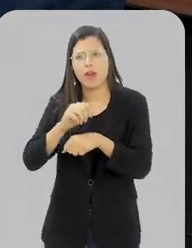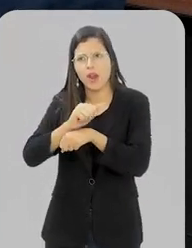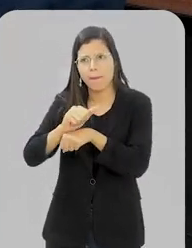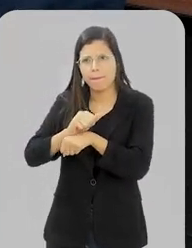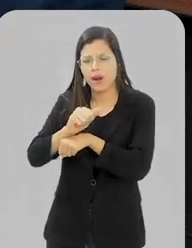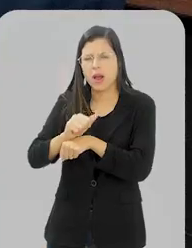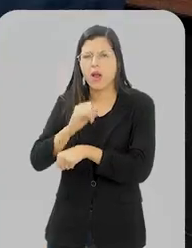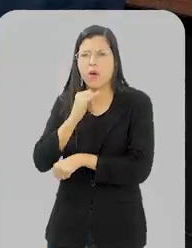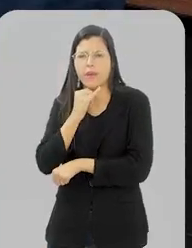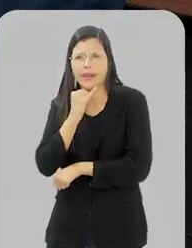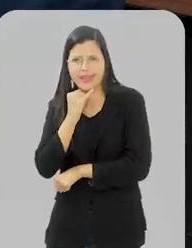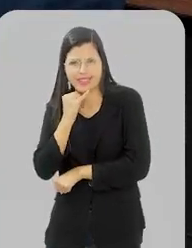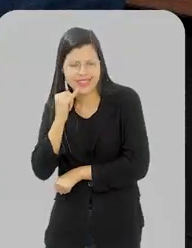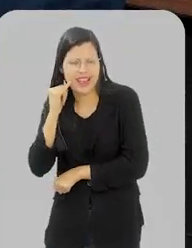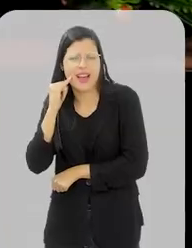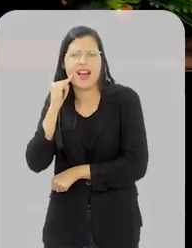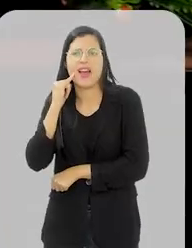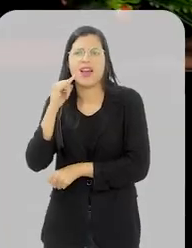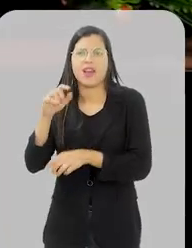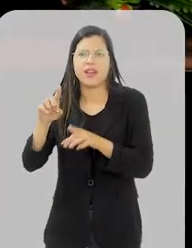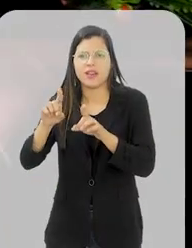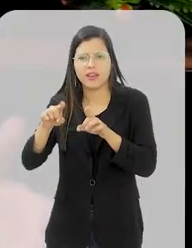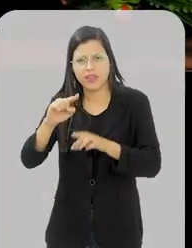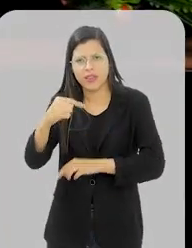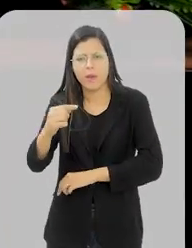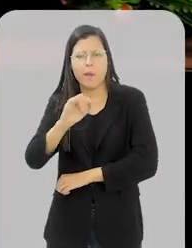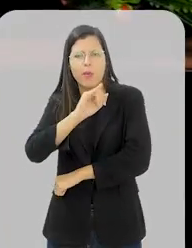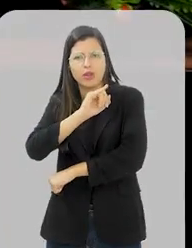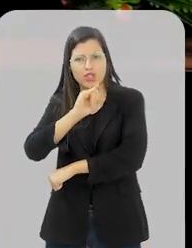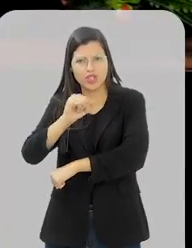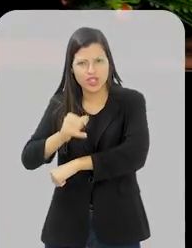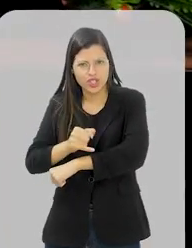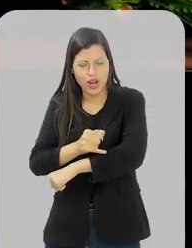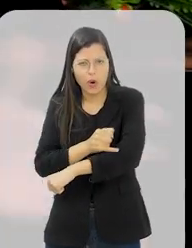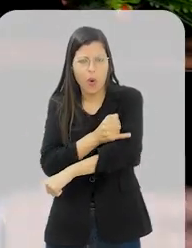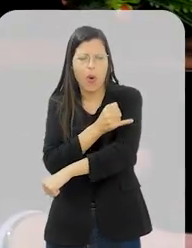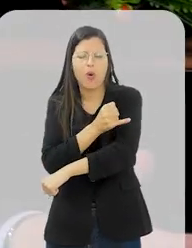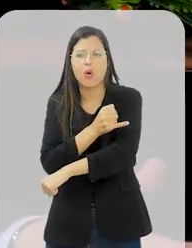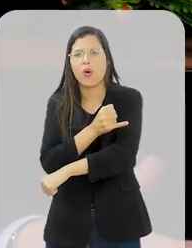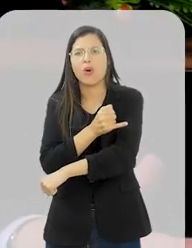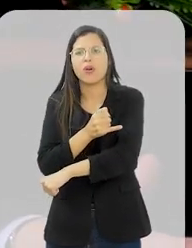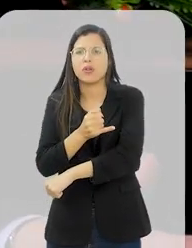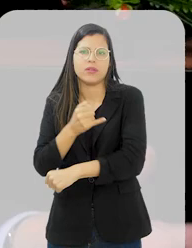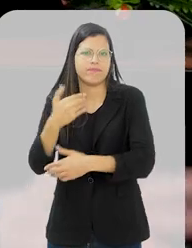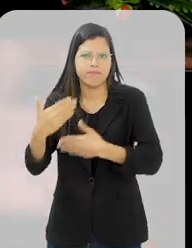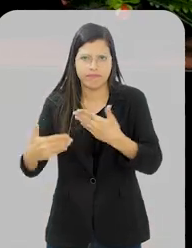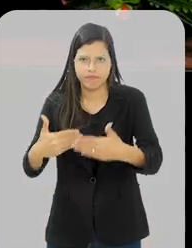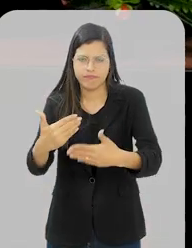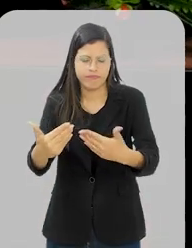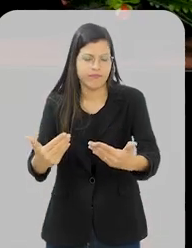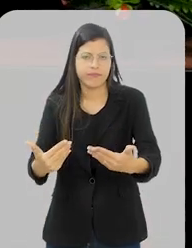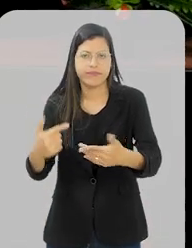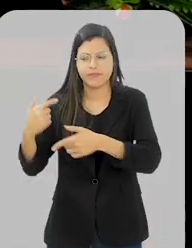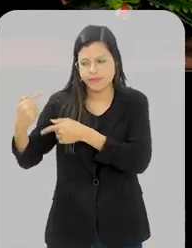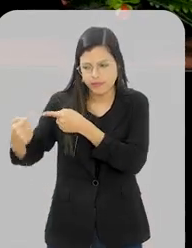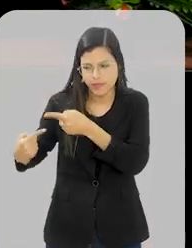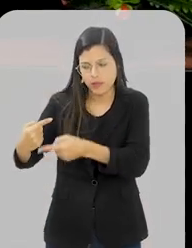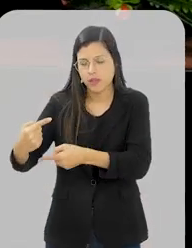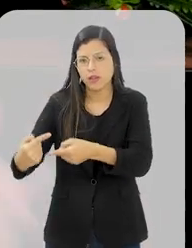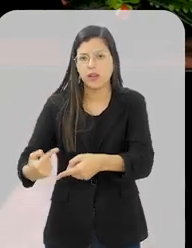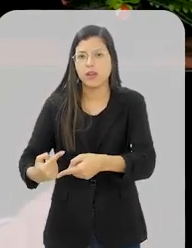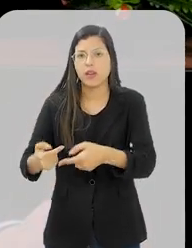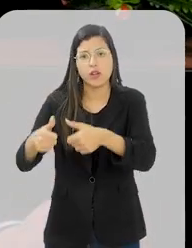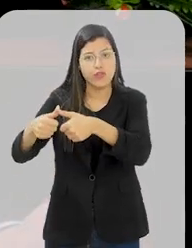Jacó que teve os 12 que foram os 12 filhos e por aí vai um deles desce pro Egito E